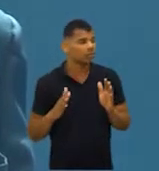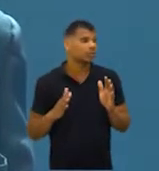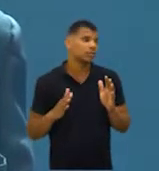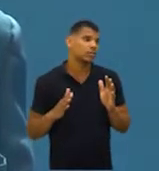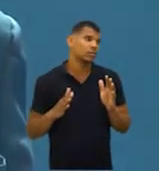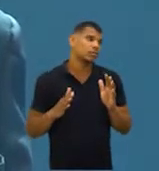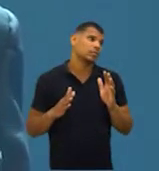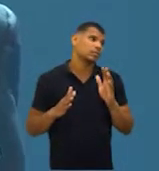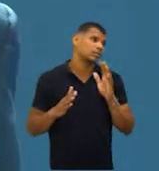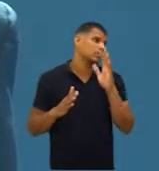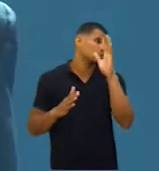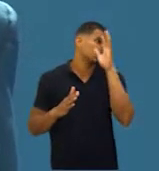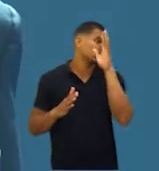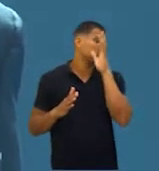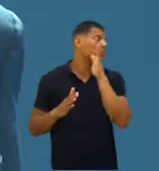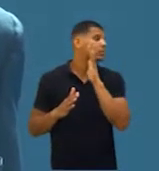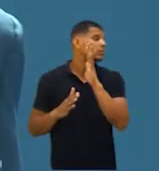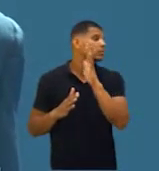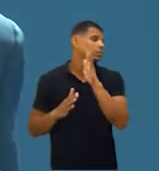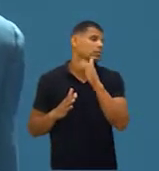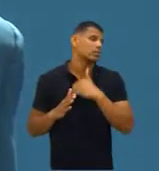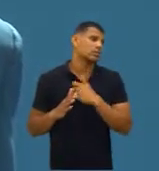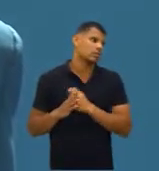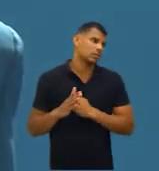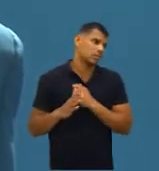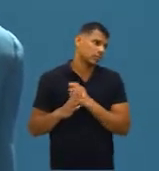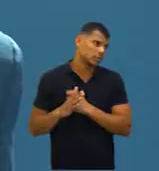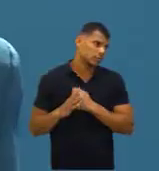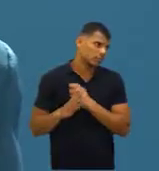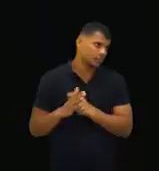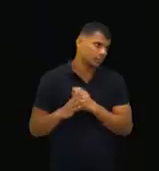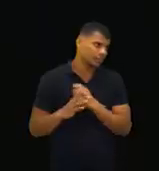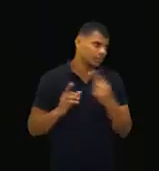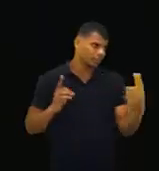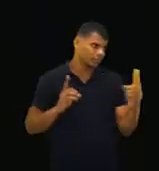velejei em você, foi bom de doer.